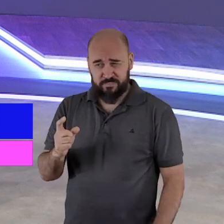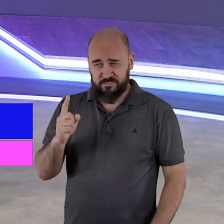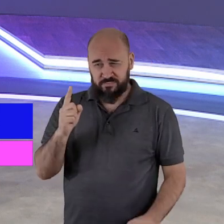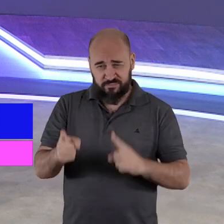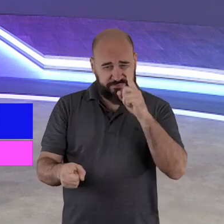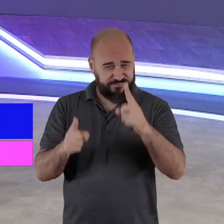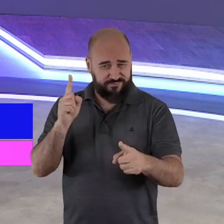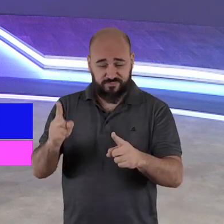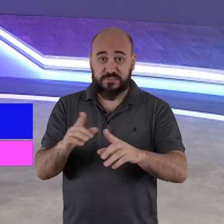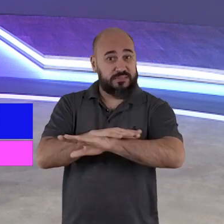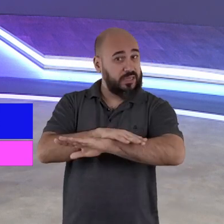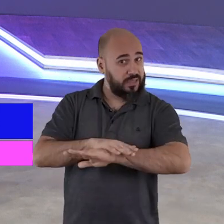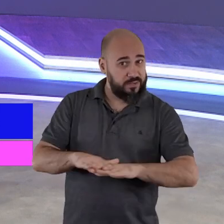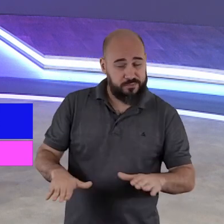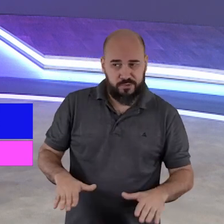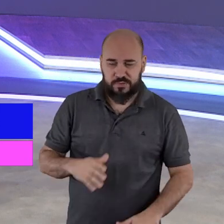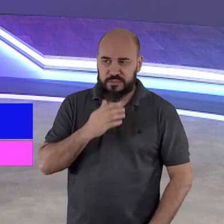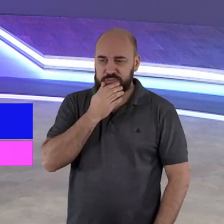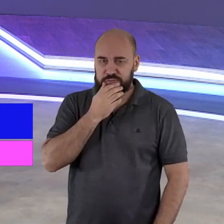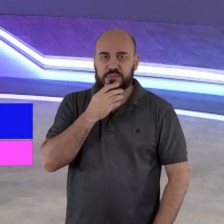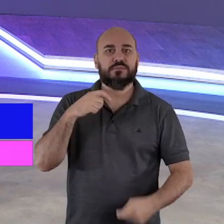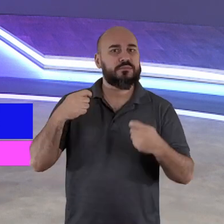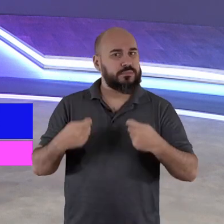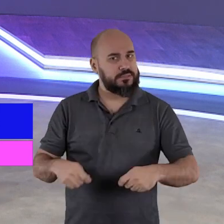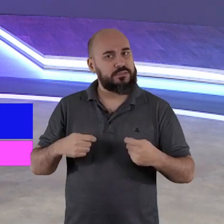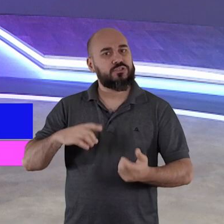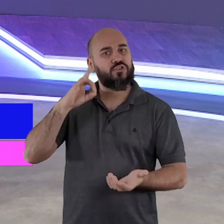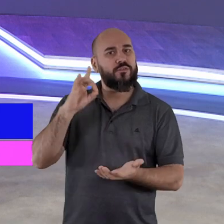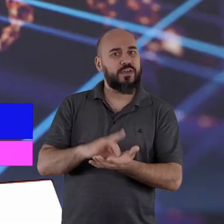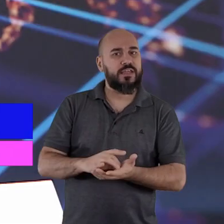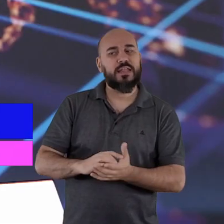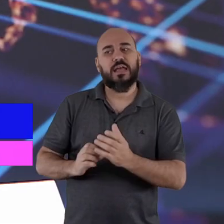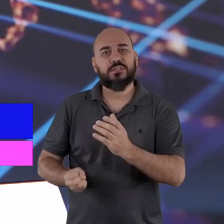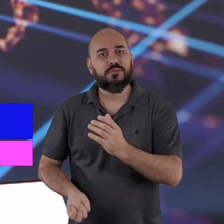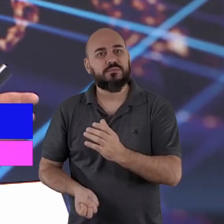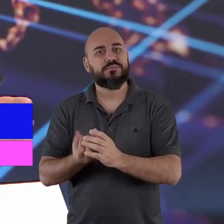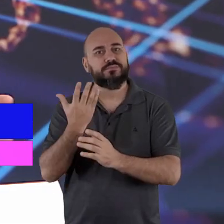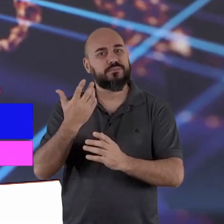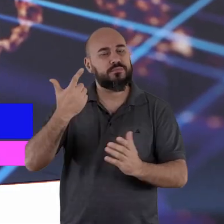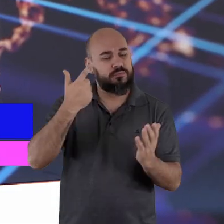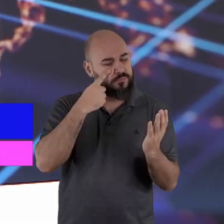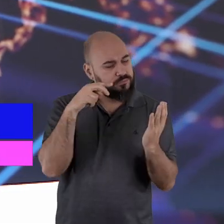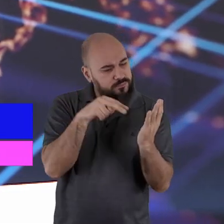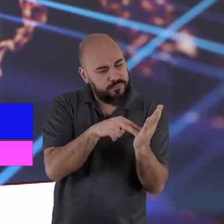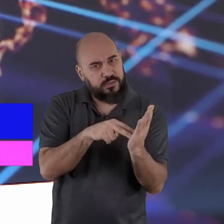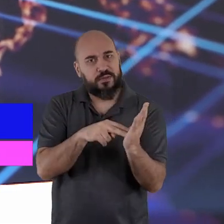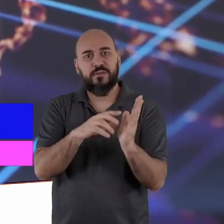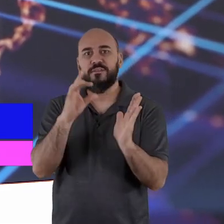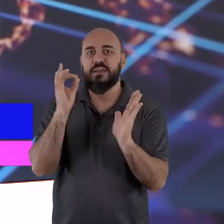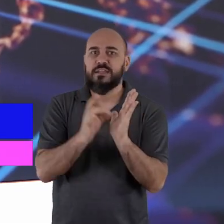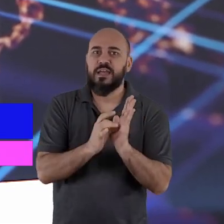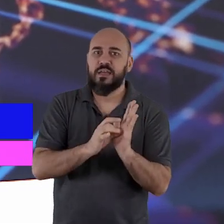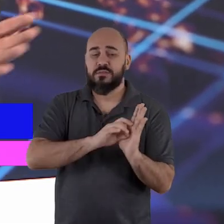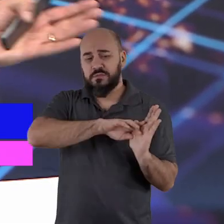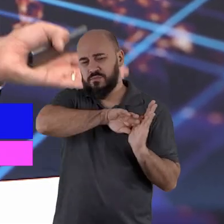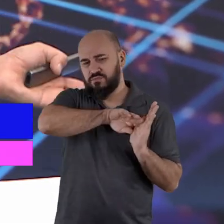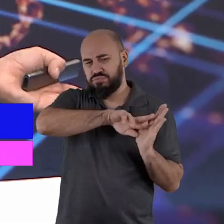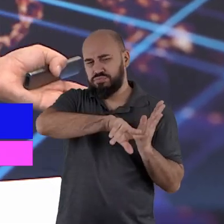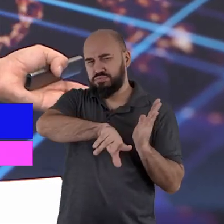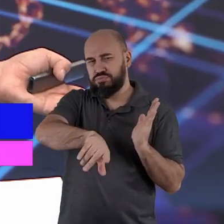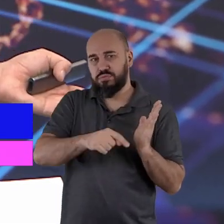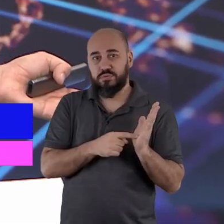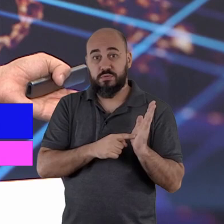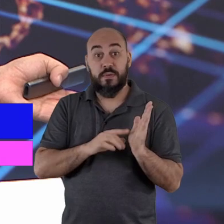bíblicas mais precisavam ser restauradas. Não foram todas as que